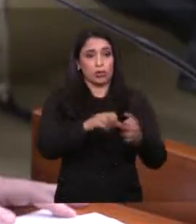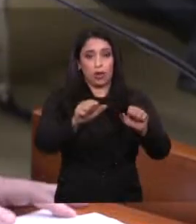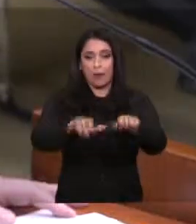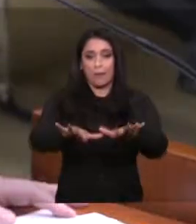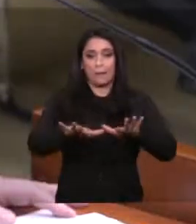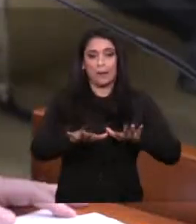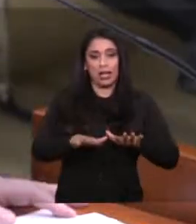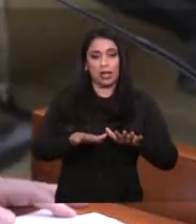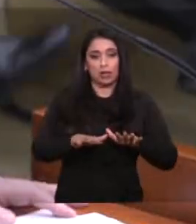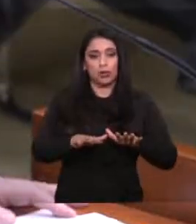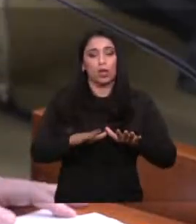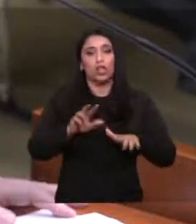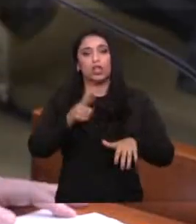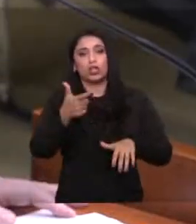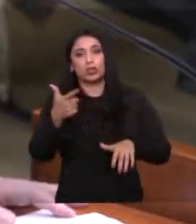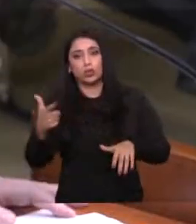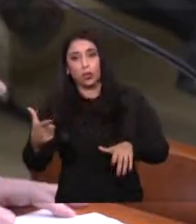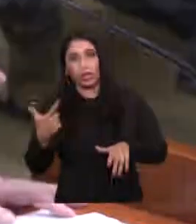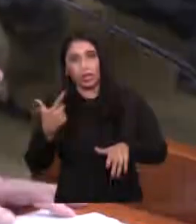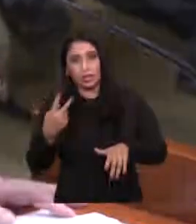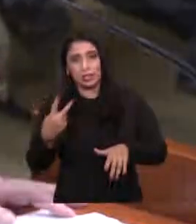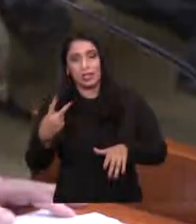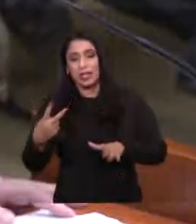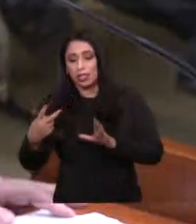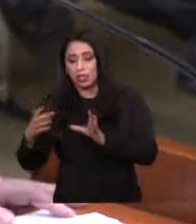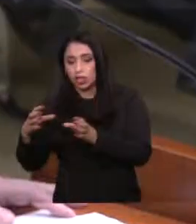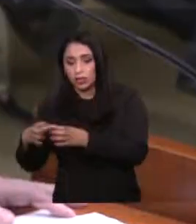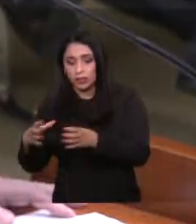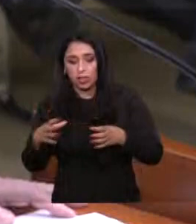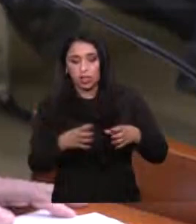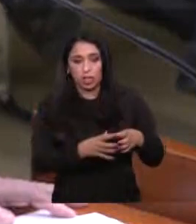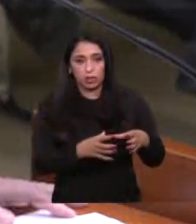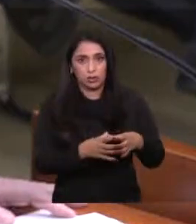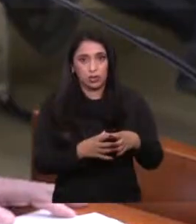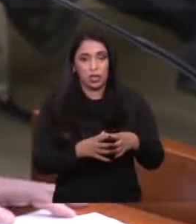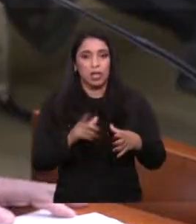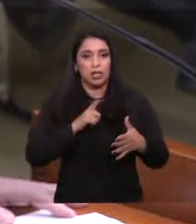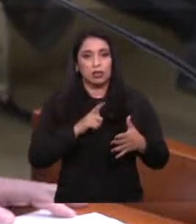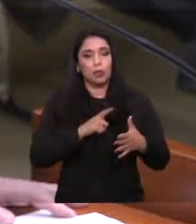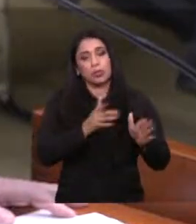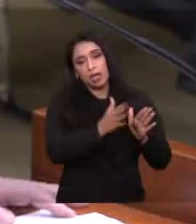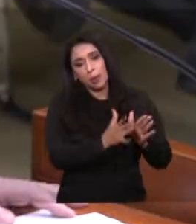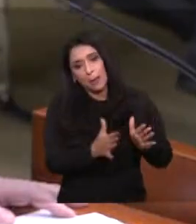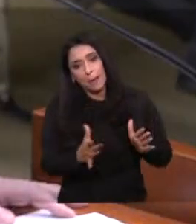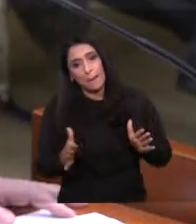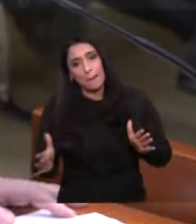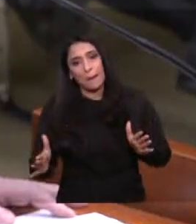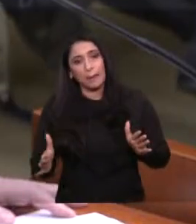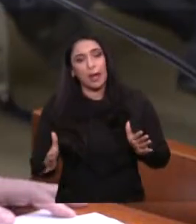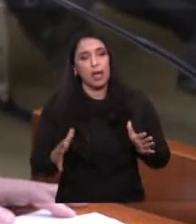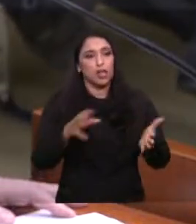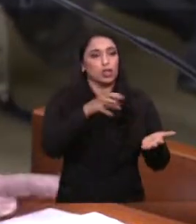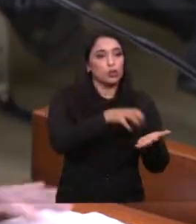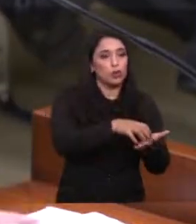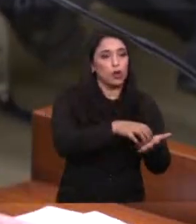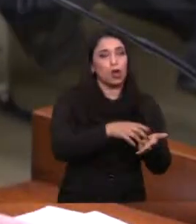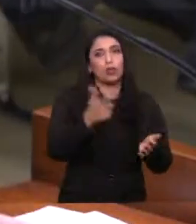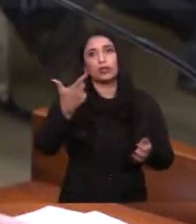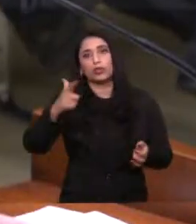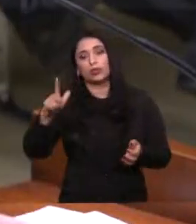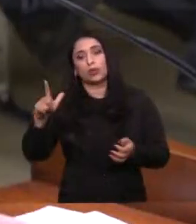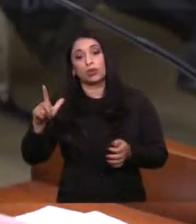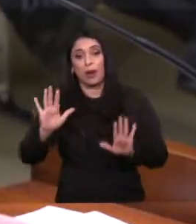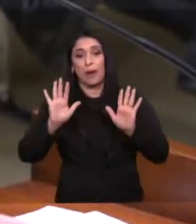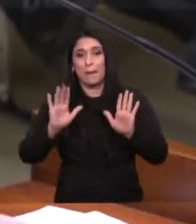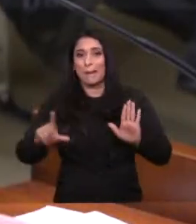2 fracionários, o que permitiria o trâmite de um inquérito em um órgão e ação penal em outro. Mas o legislador